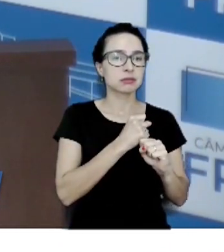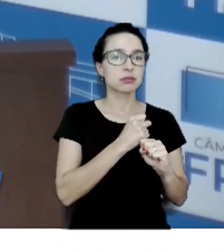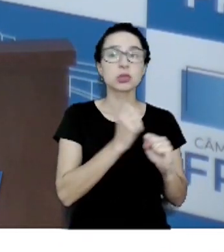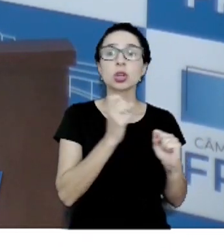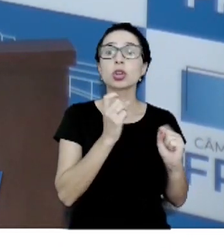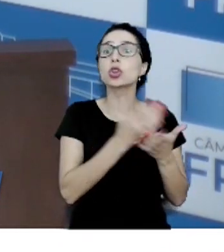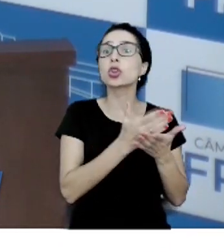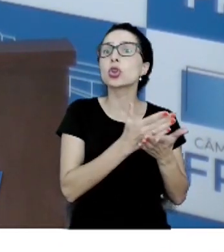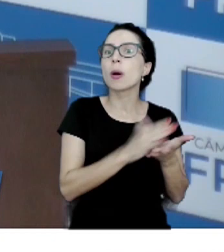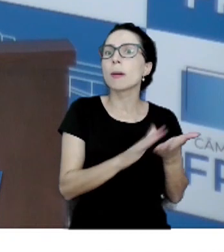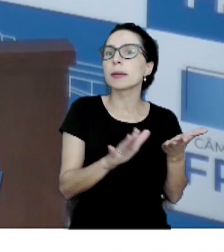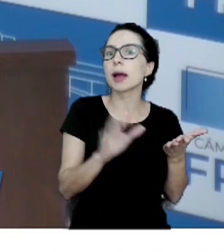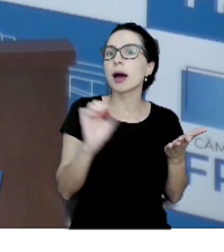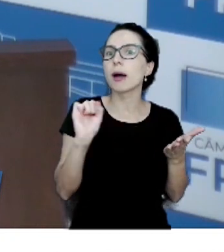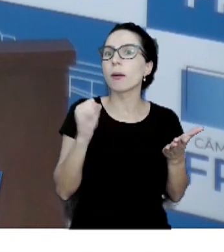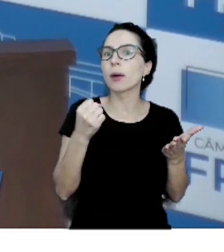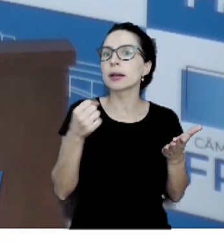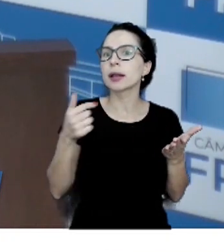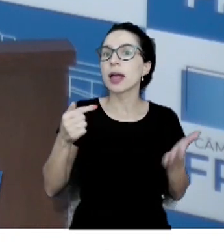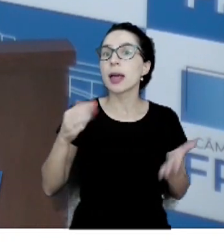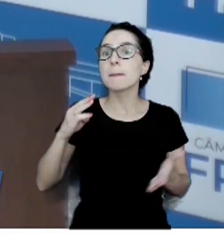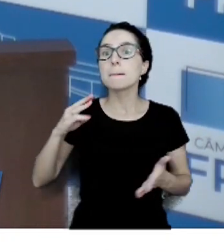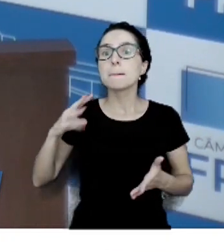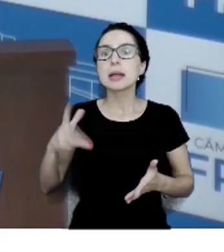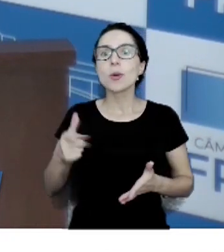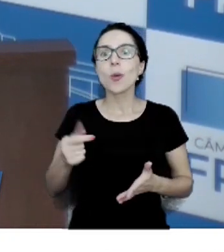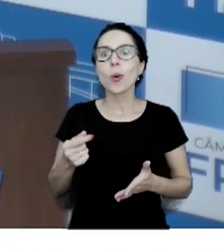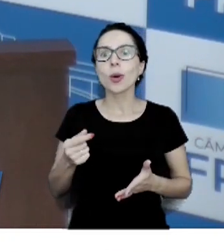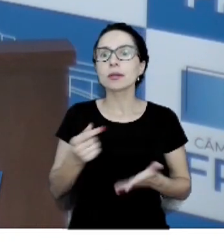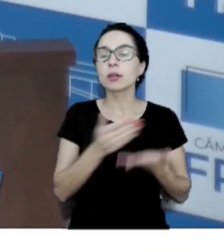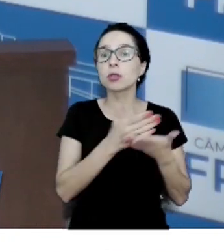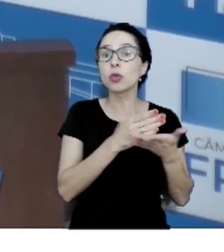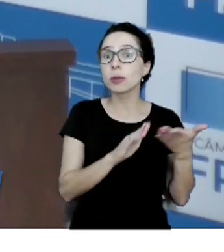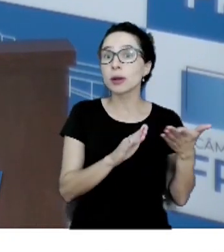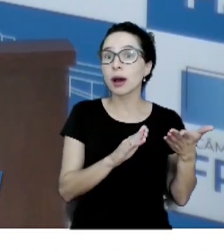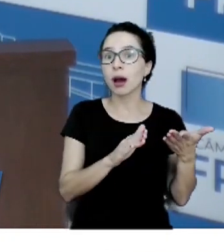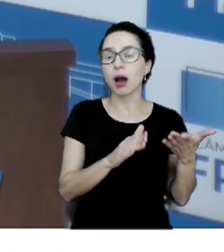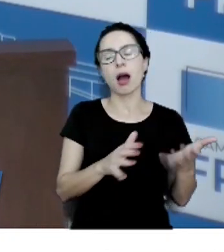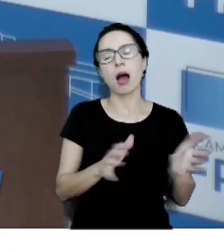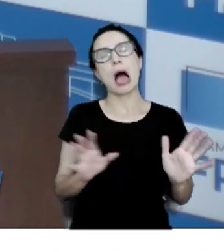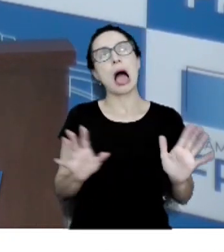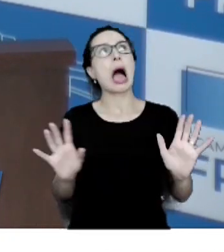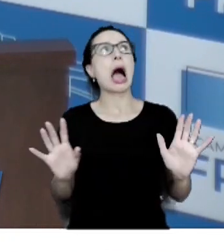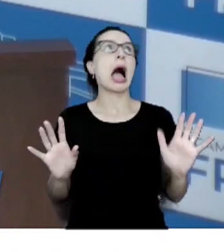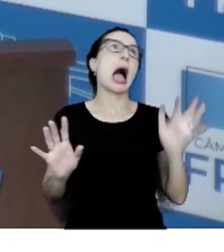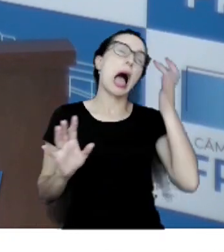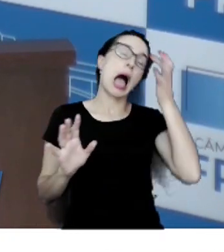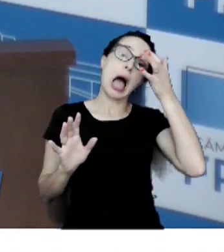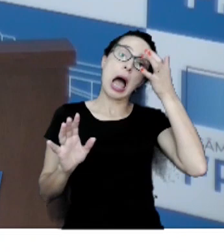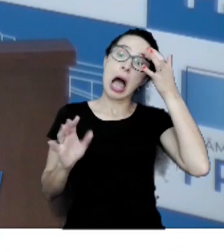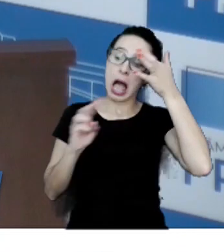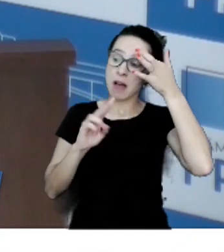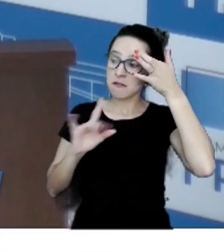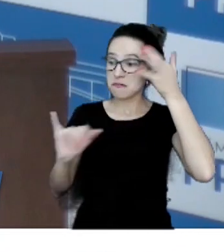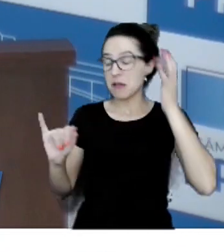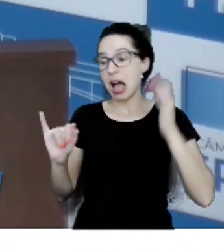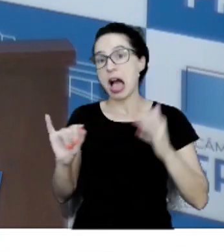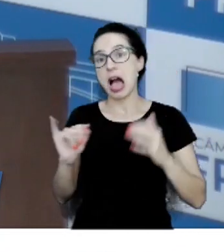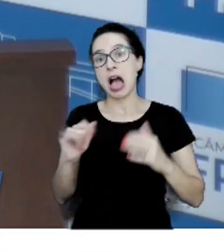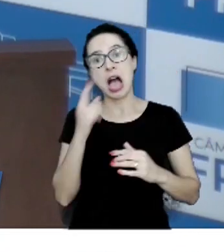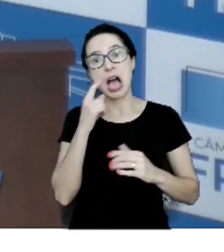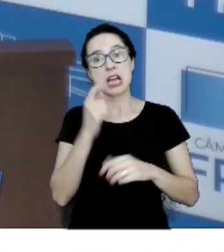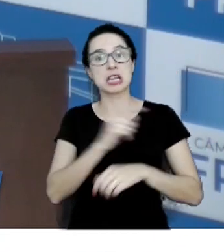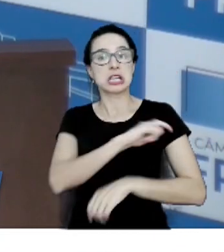sobrar 87 milhões no orçamento. Ah, mas ele tá prevendo na questão